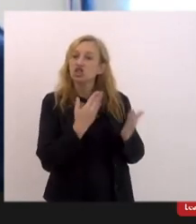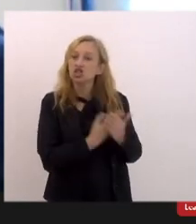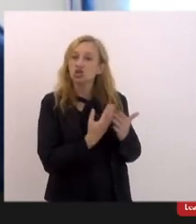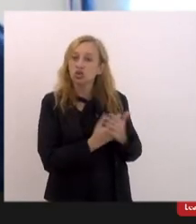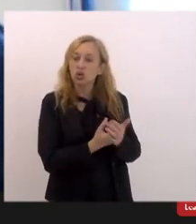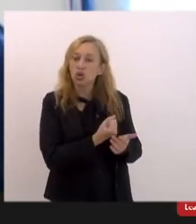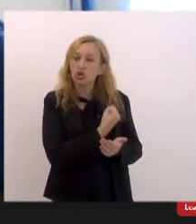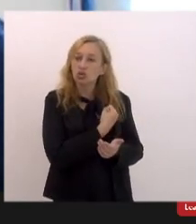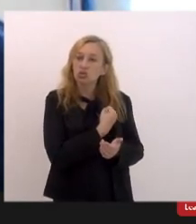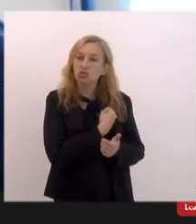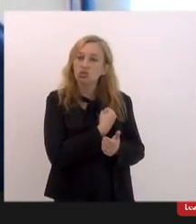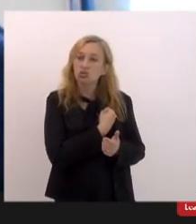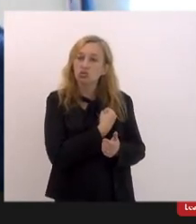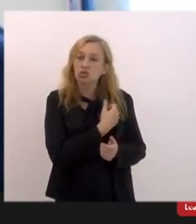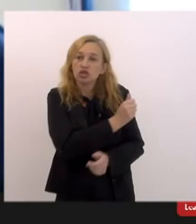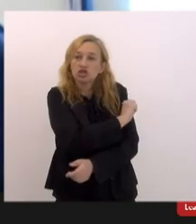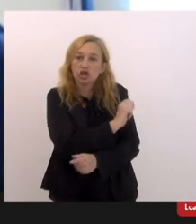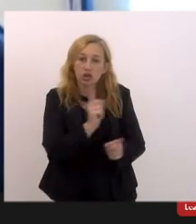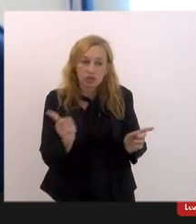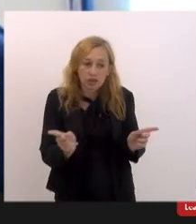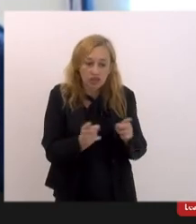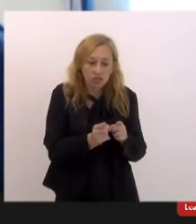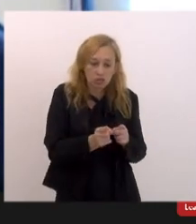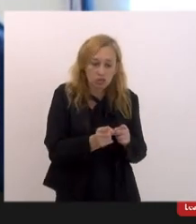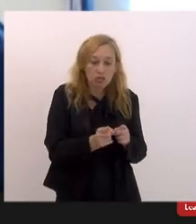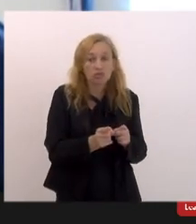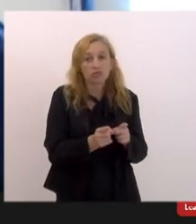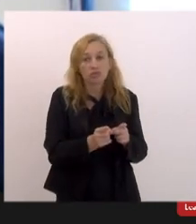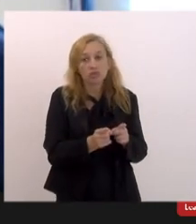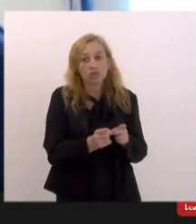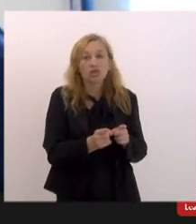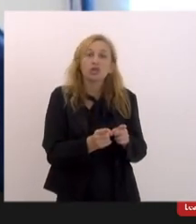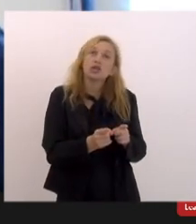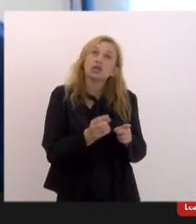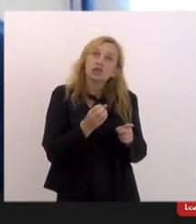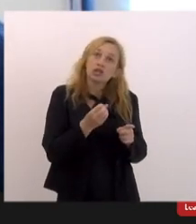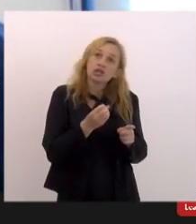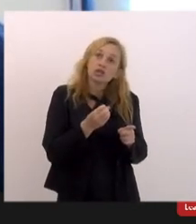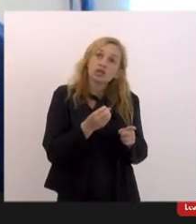a modulação vai significar diminuir o